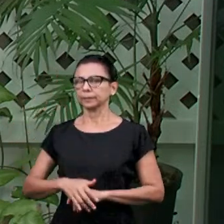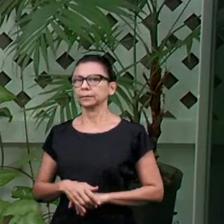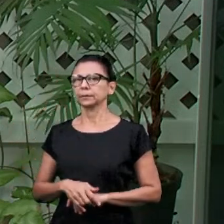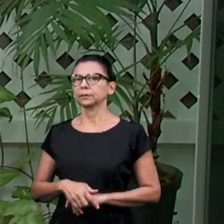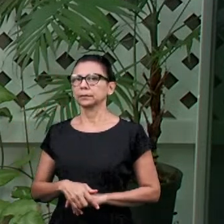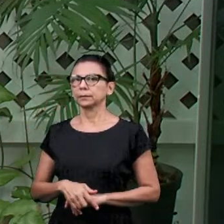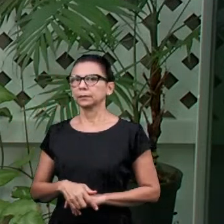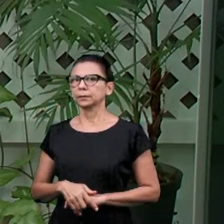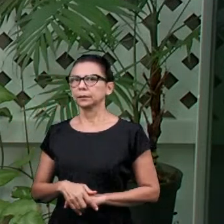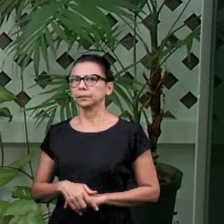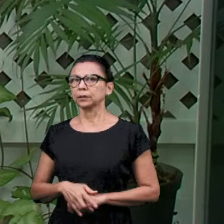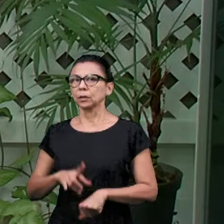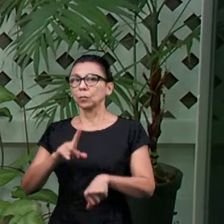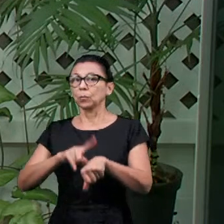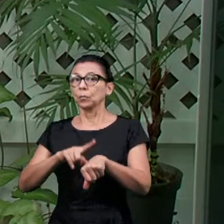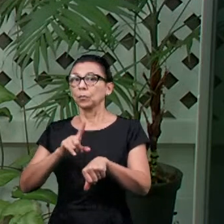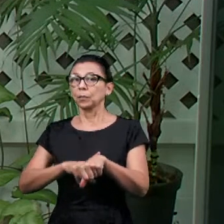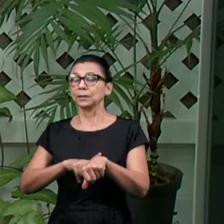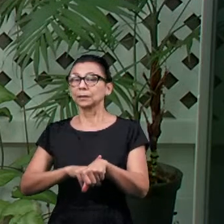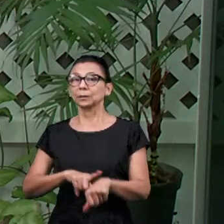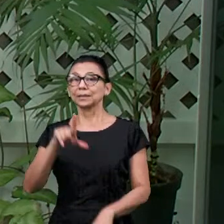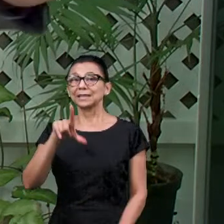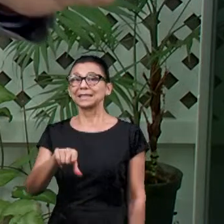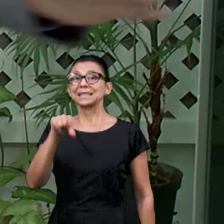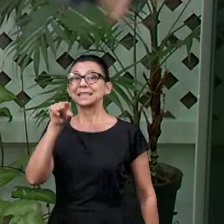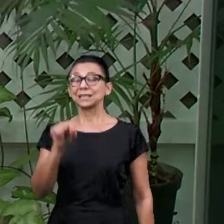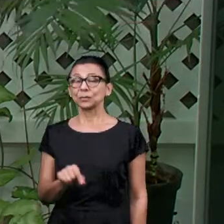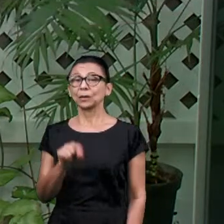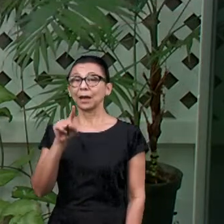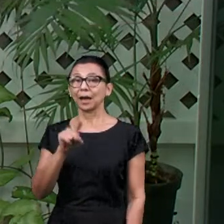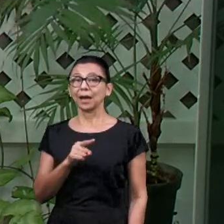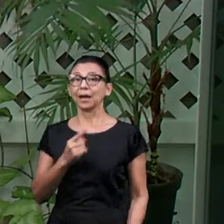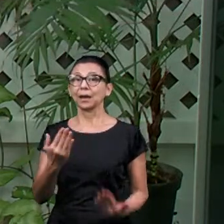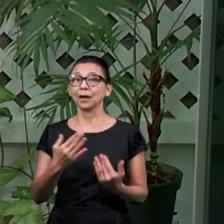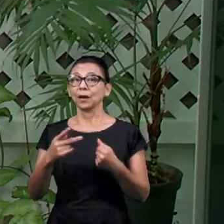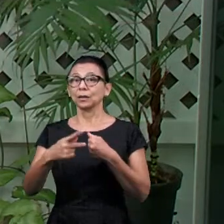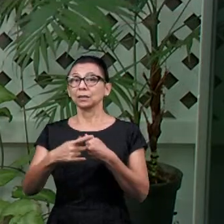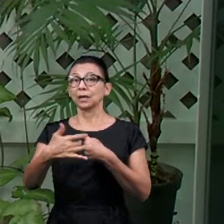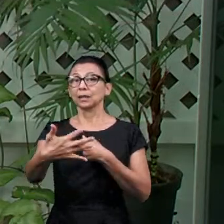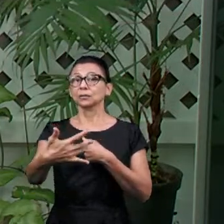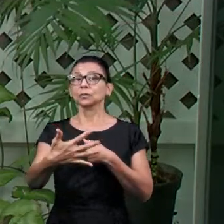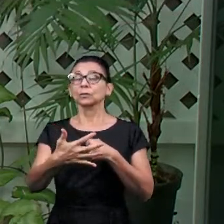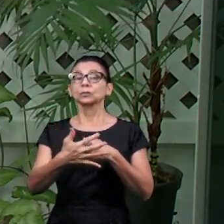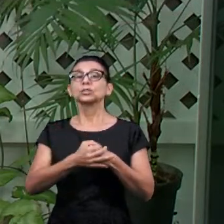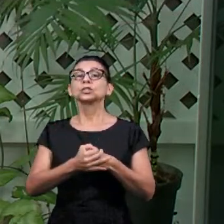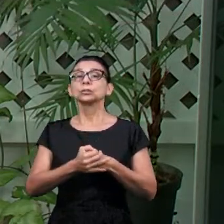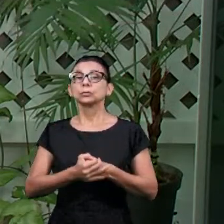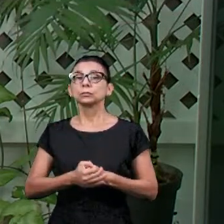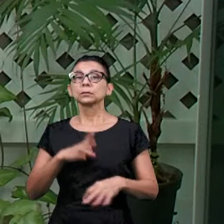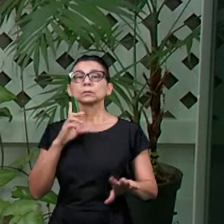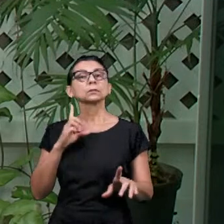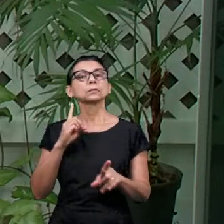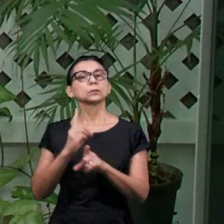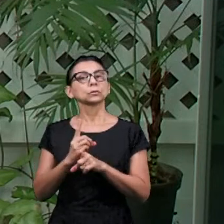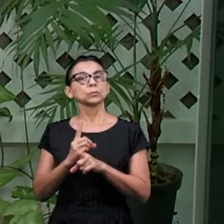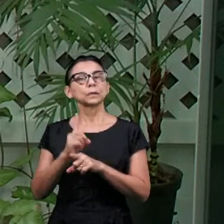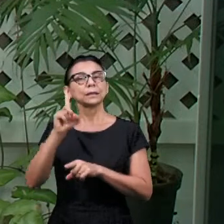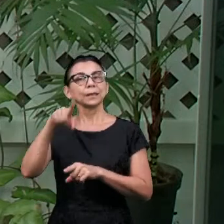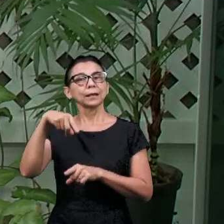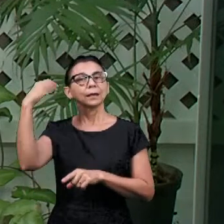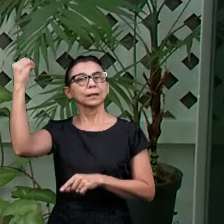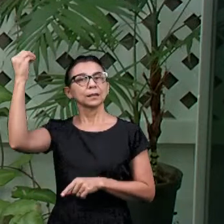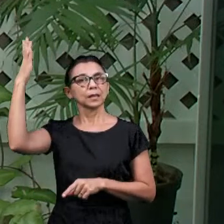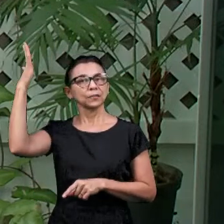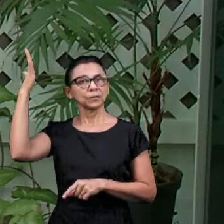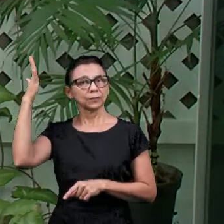agora é escolha. É o tesouro escondido, você tem que descobrir, através da revelação. Então,